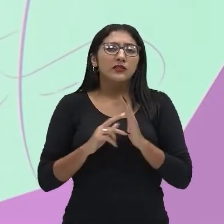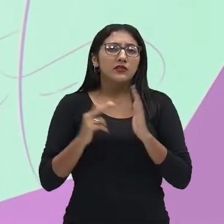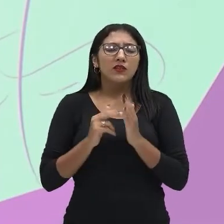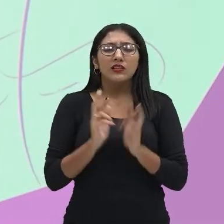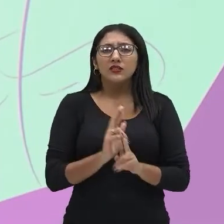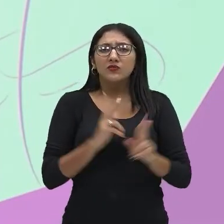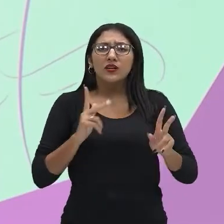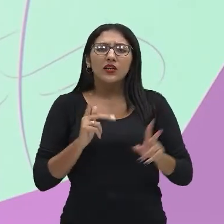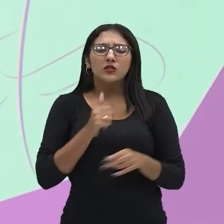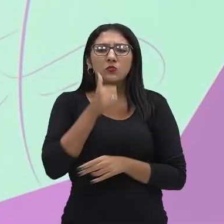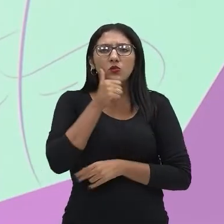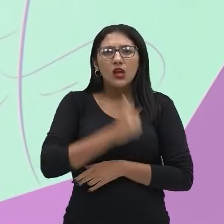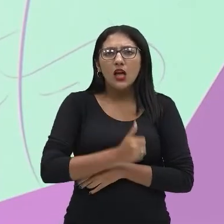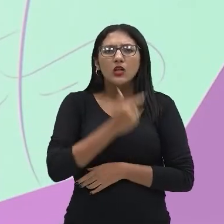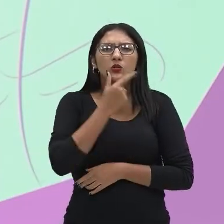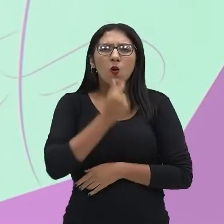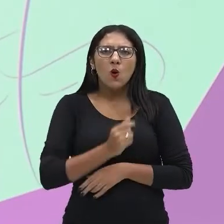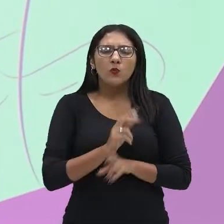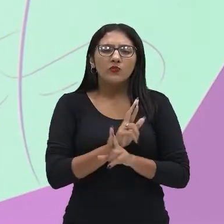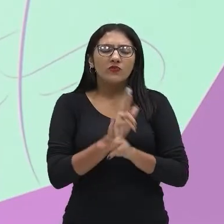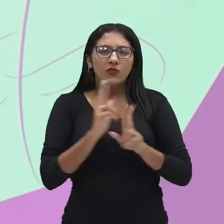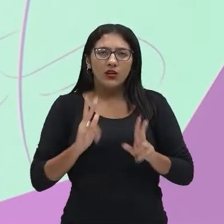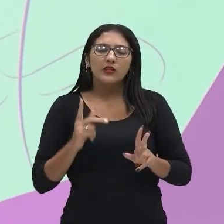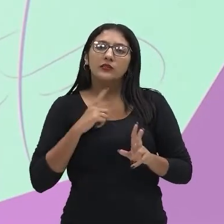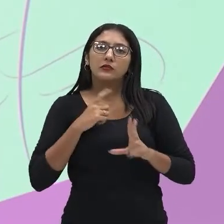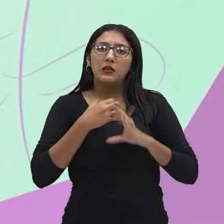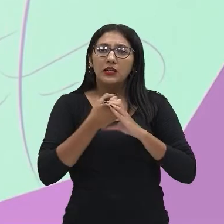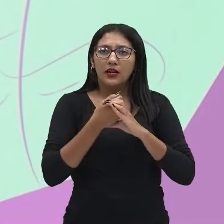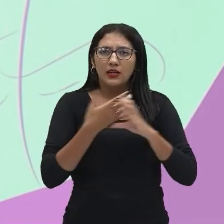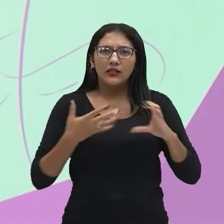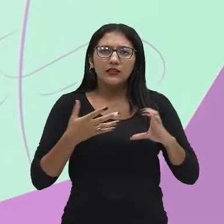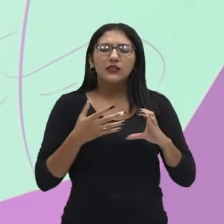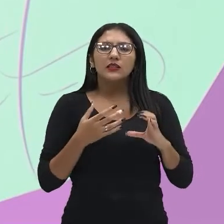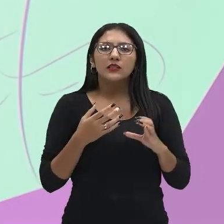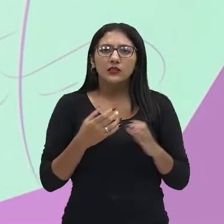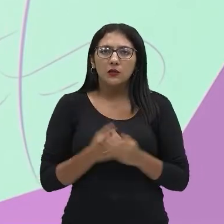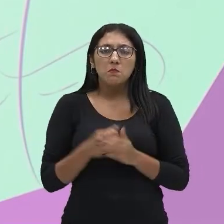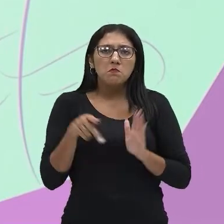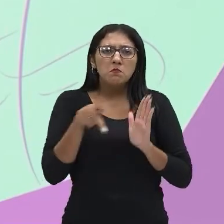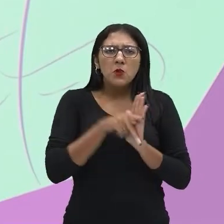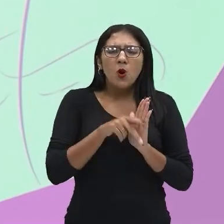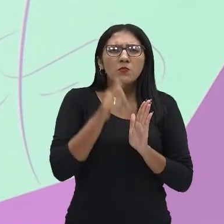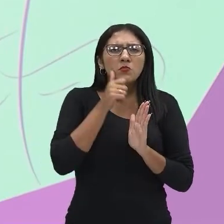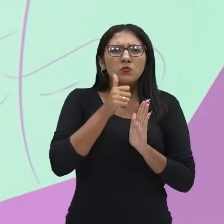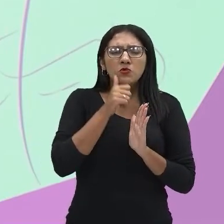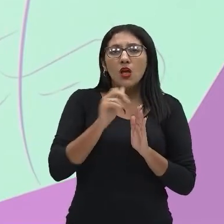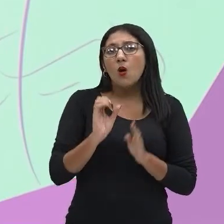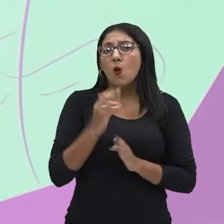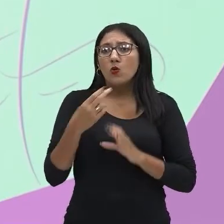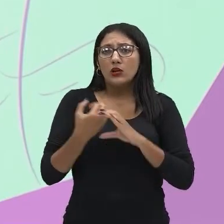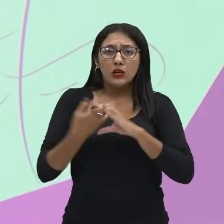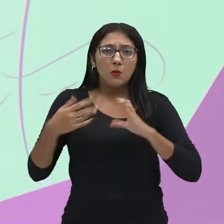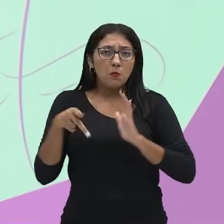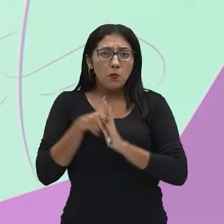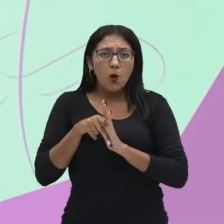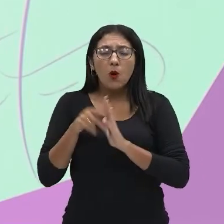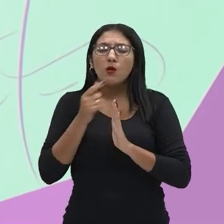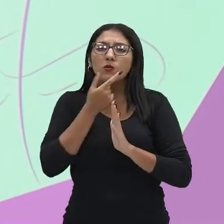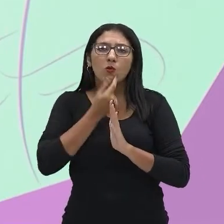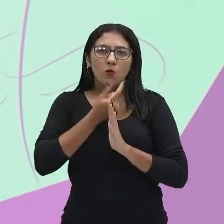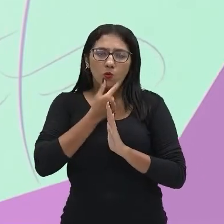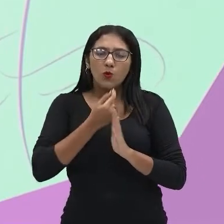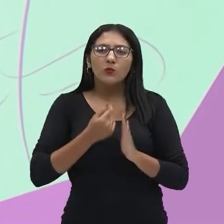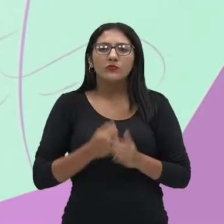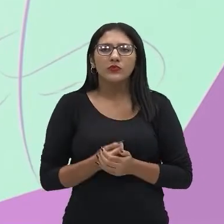As mulheres dos homens. São características essencialmente femininas ou masculinas, tá bom? Isso